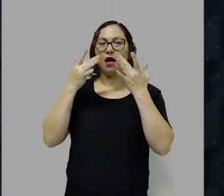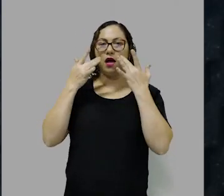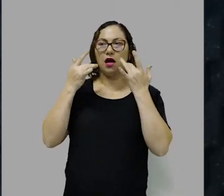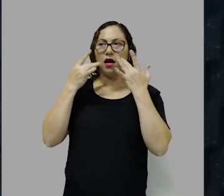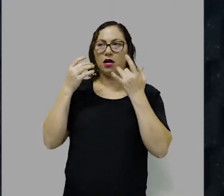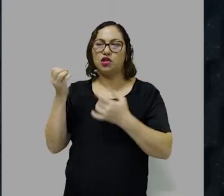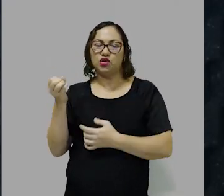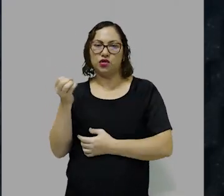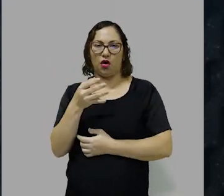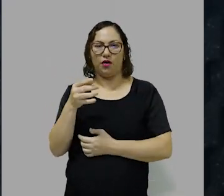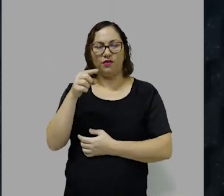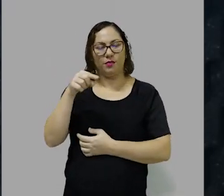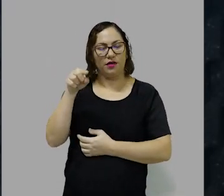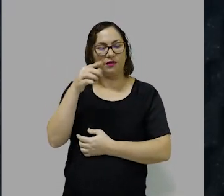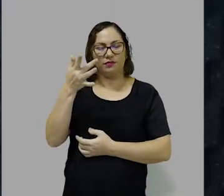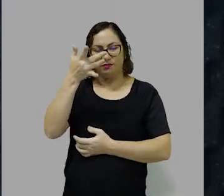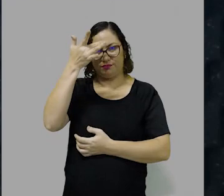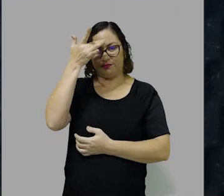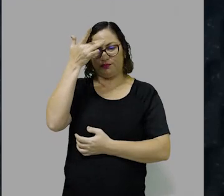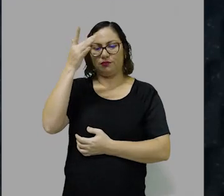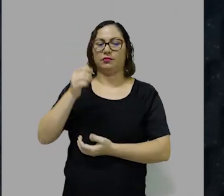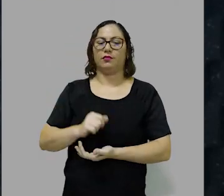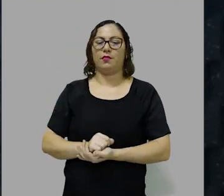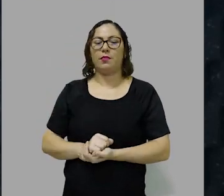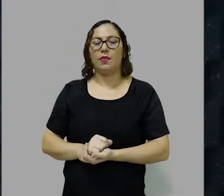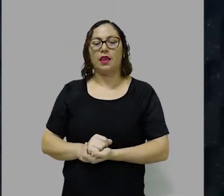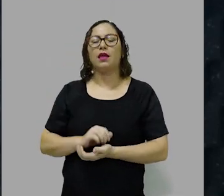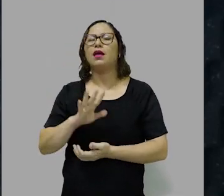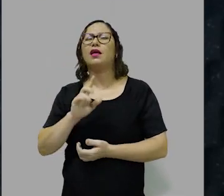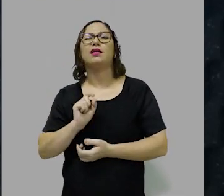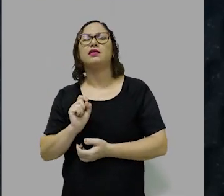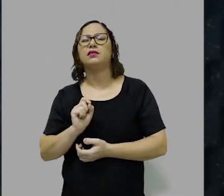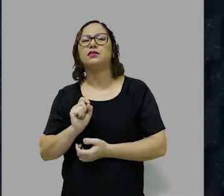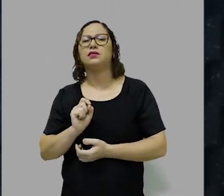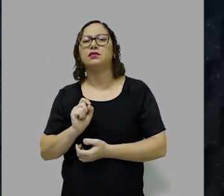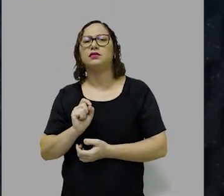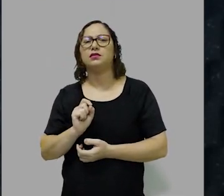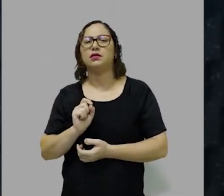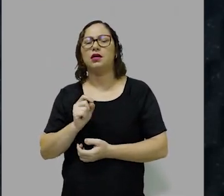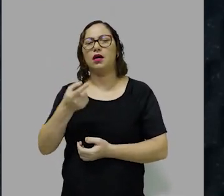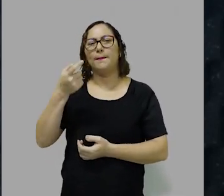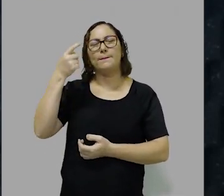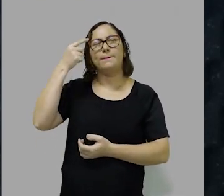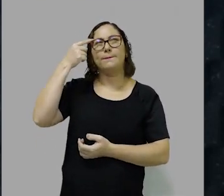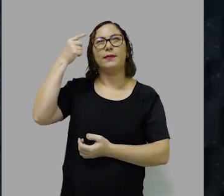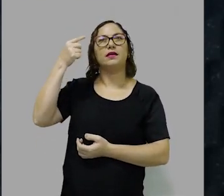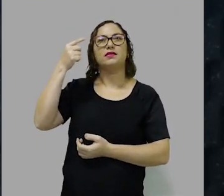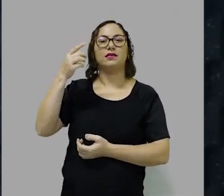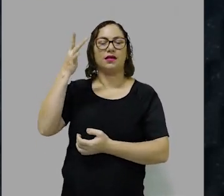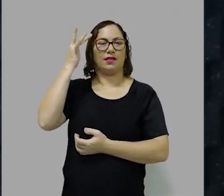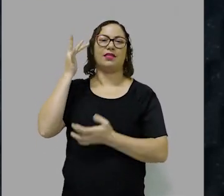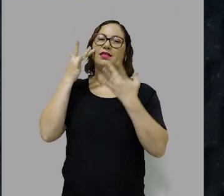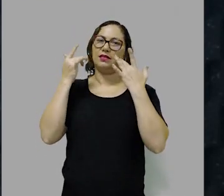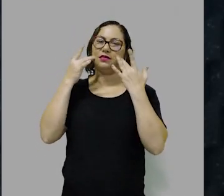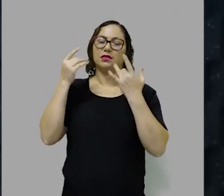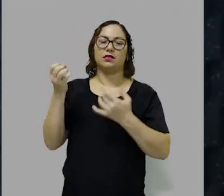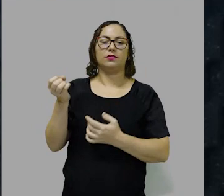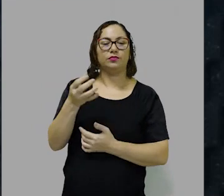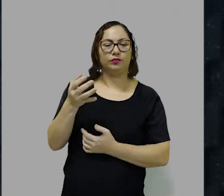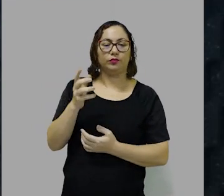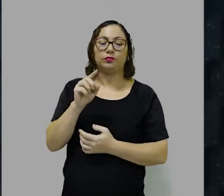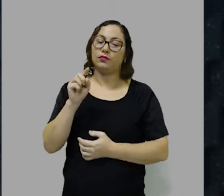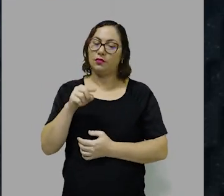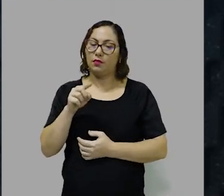Eu vou chamar dessa maneira para vocês fixarem. Né? E aí, qual era a ideia da Art Nouveau? Bom, anteriormente a